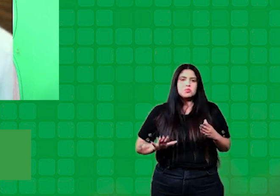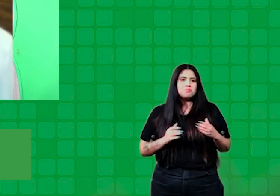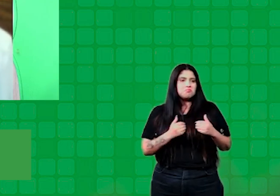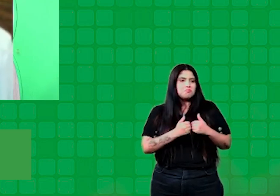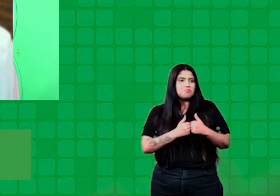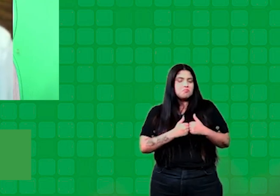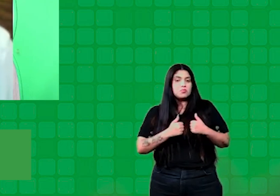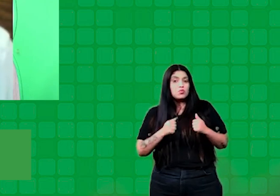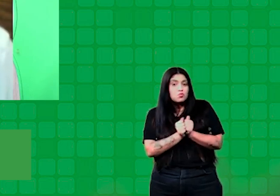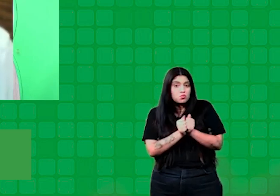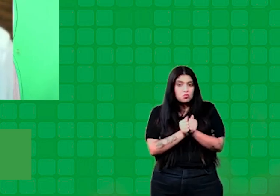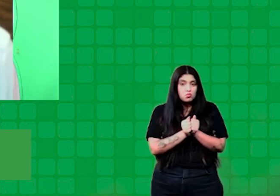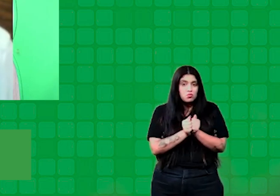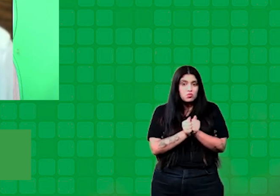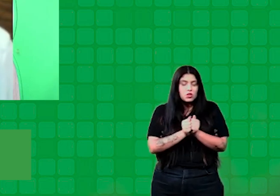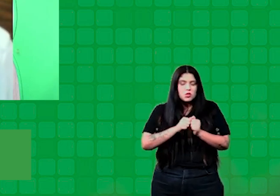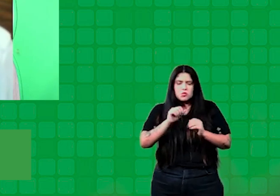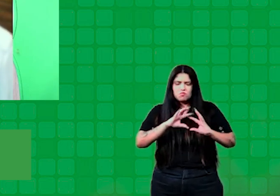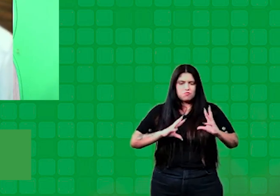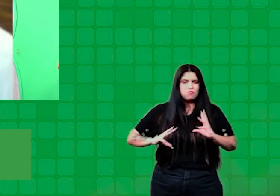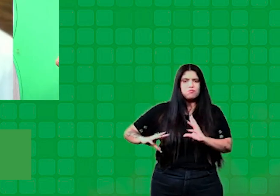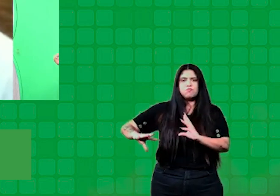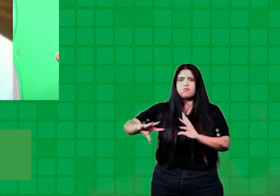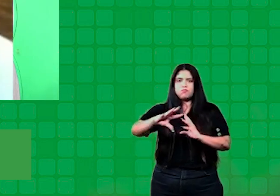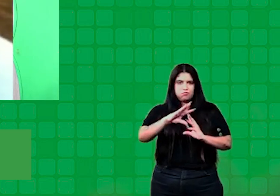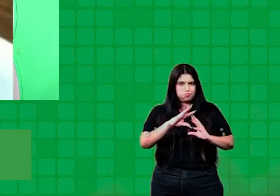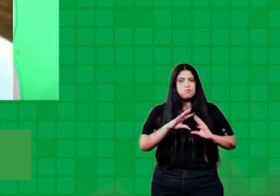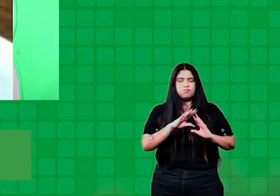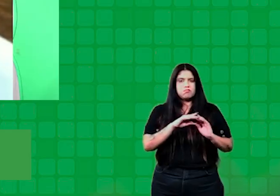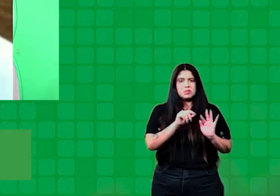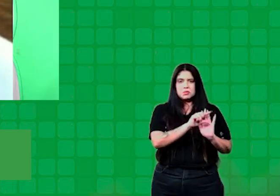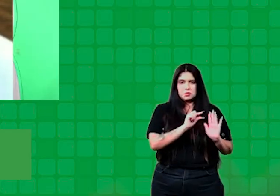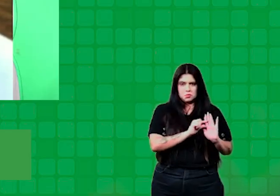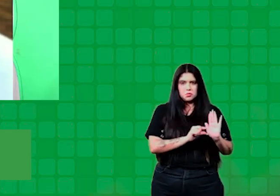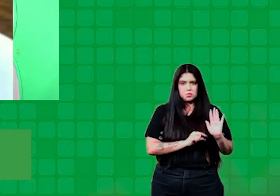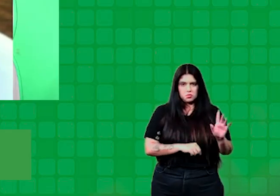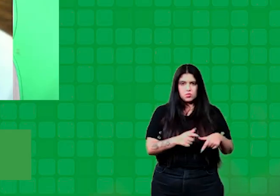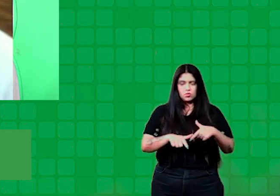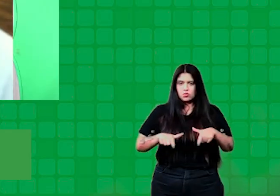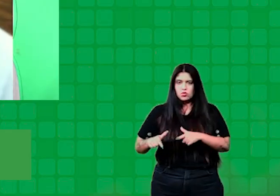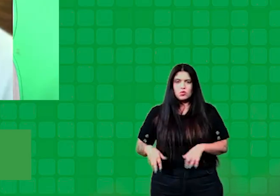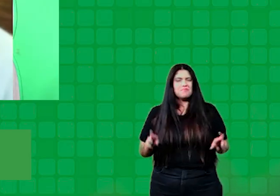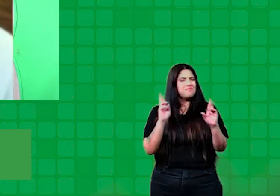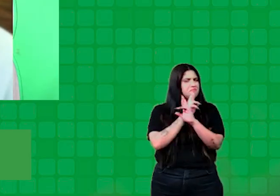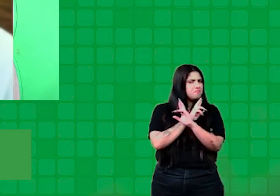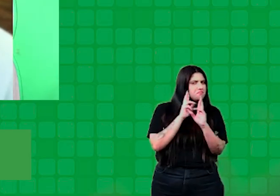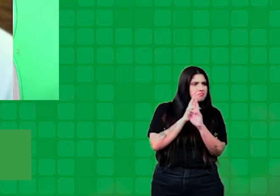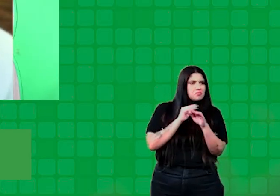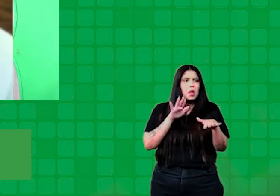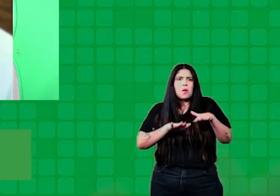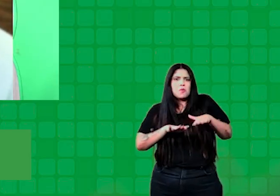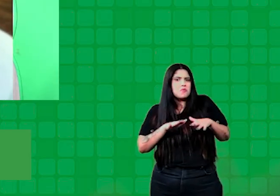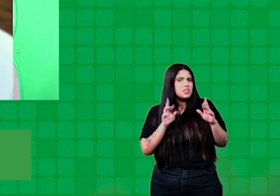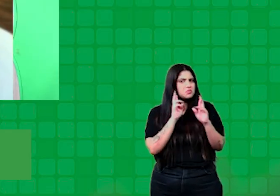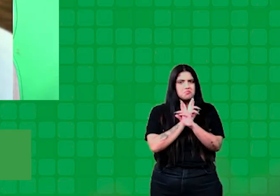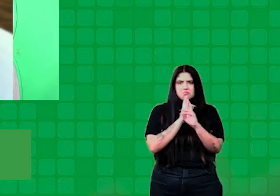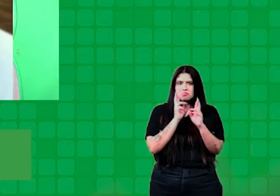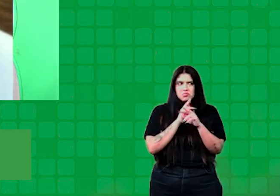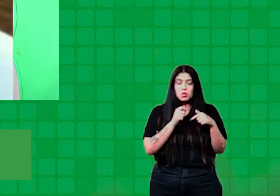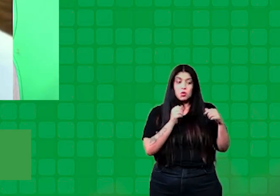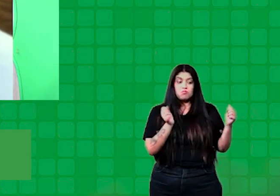separado de todas as atas de trabalho, e talvez não relacionou, né, os dois processos. Ela acredita que foi isso que aconteceu.